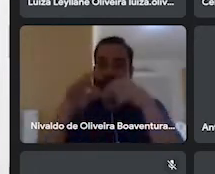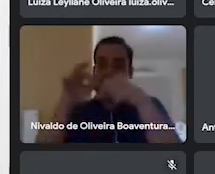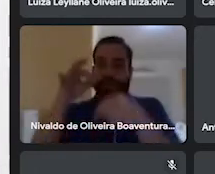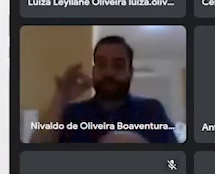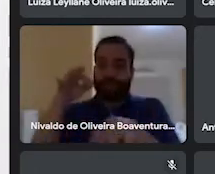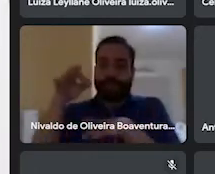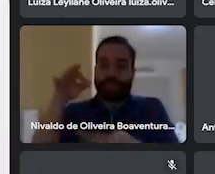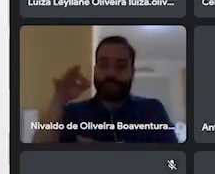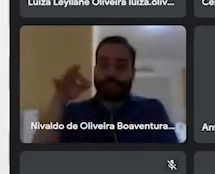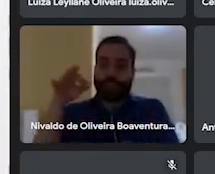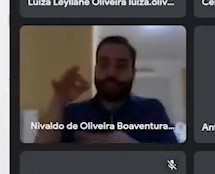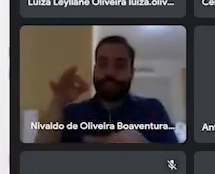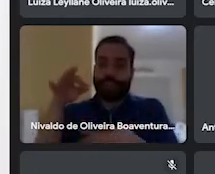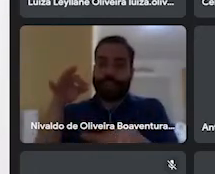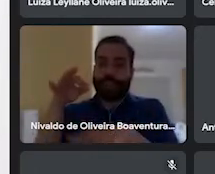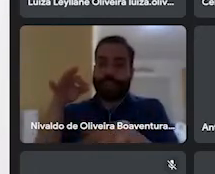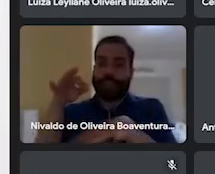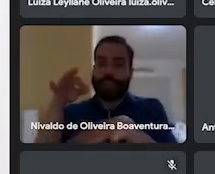tudo isso,